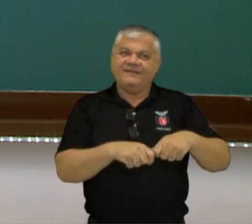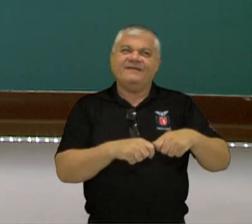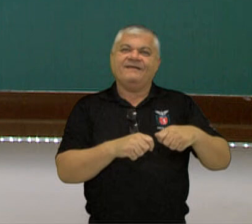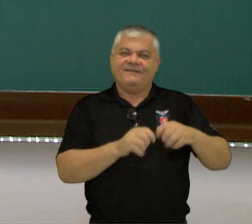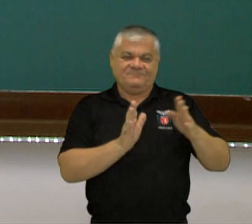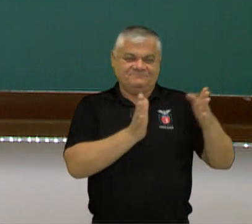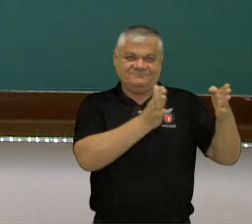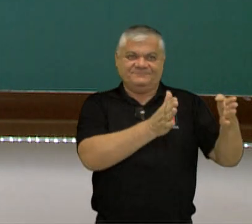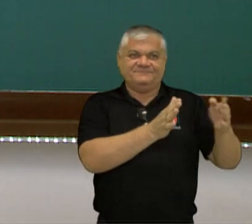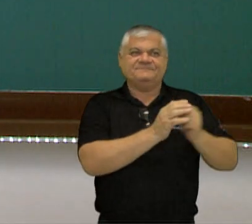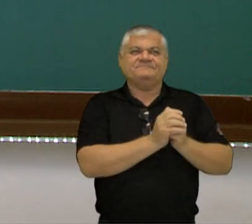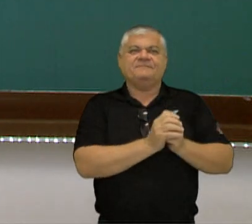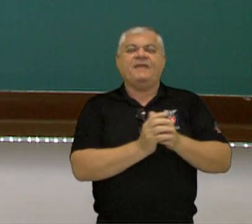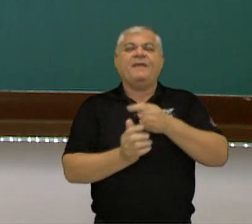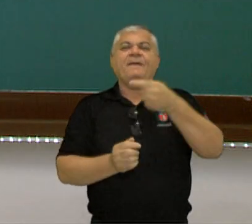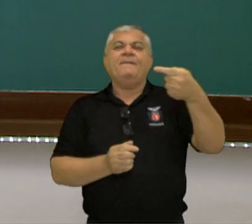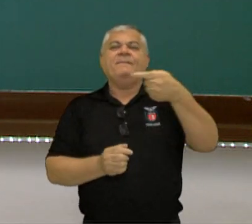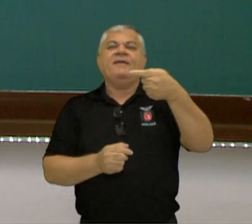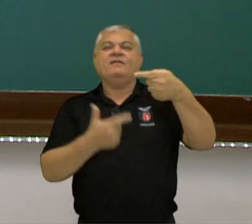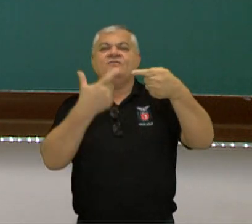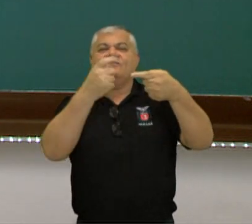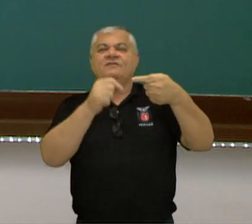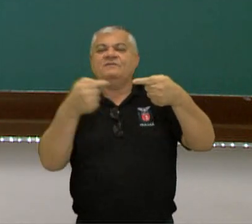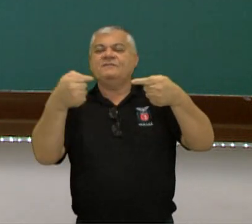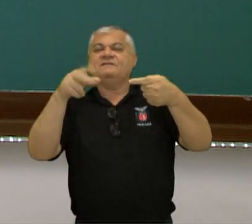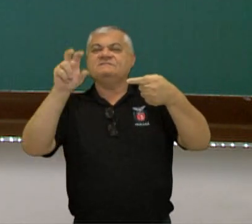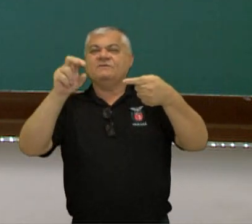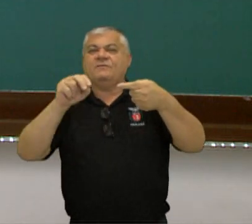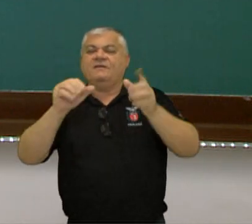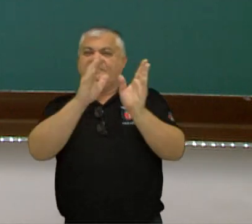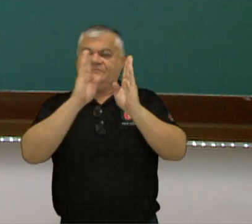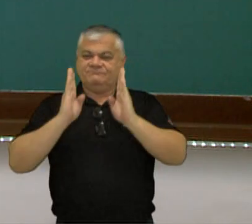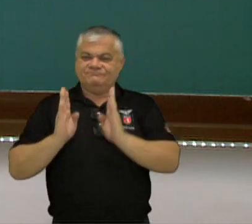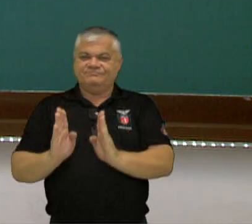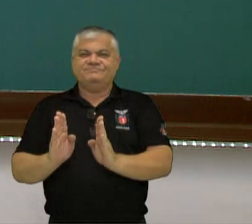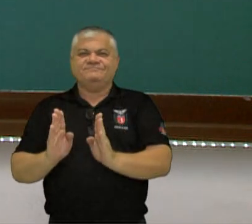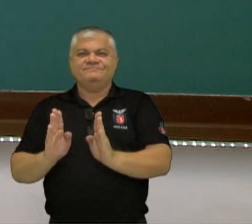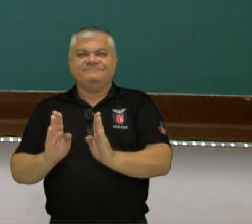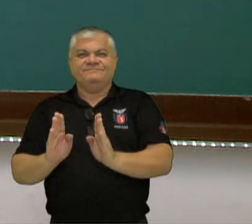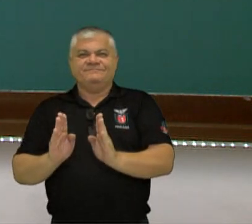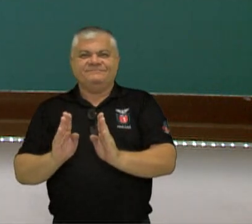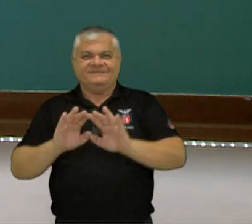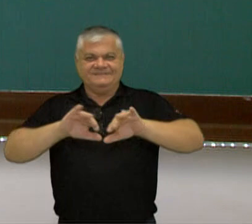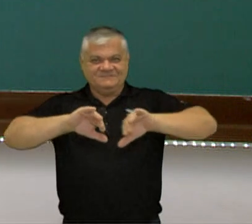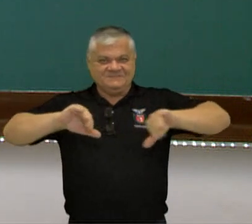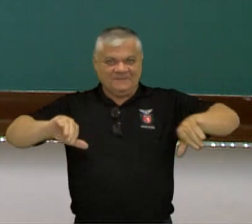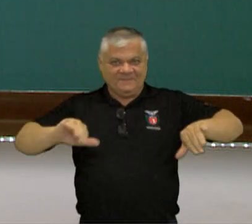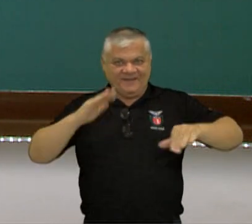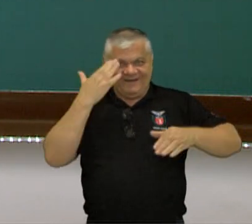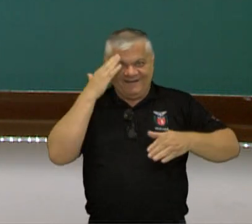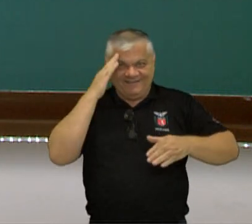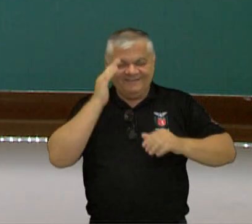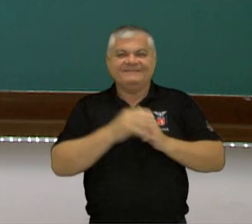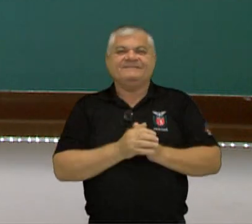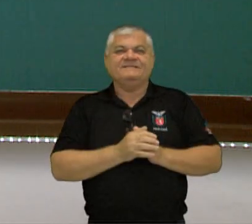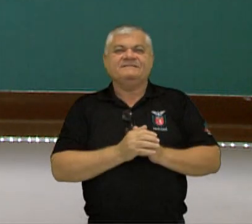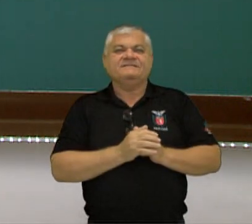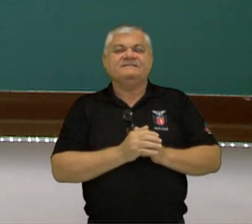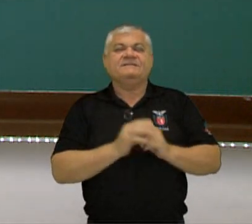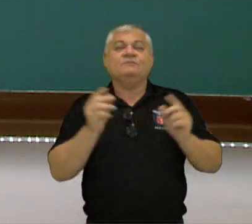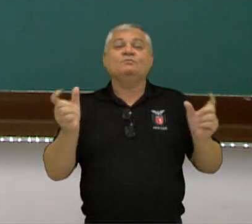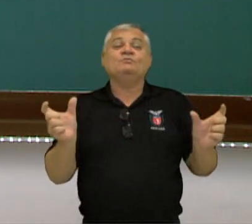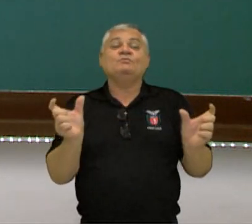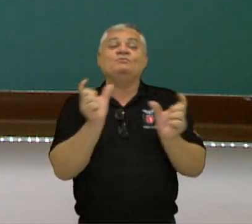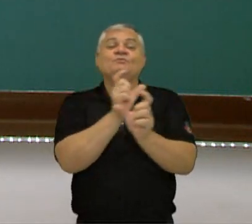lado a lado. O menos 20 e o menos 50, os dois têm sinal negativo, a gente deixa eles lado a lado. Então a gente fez essas